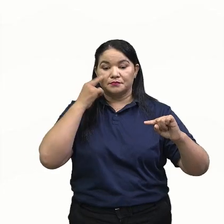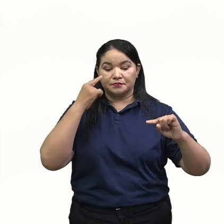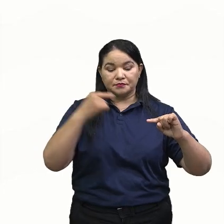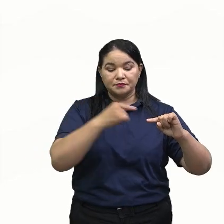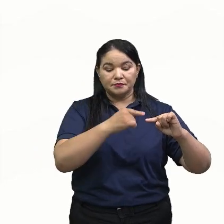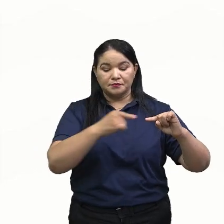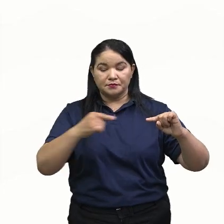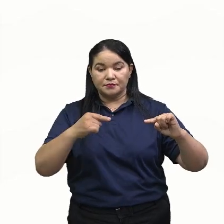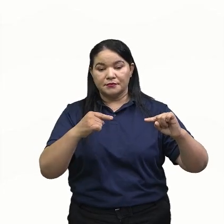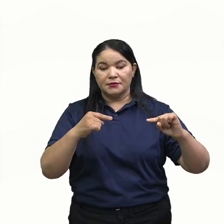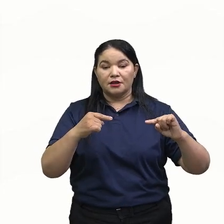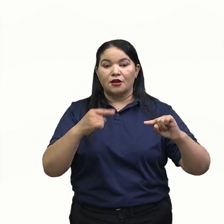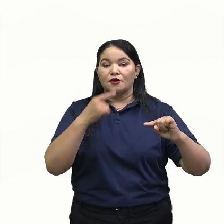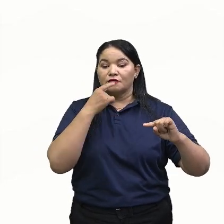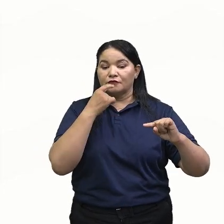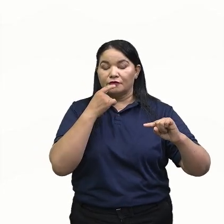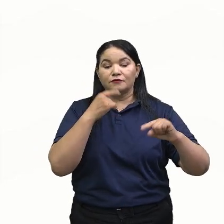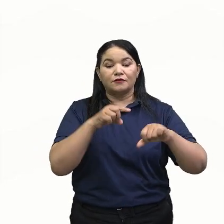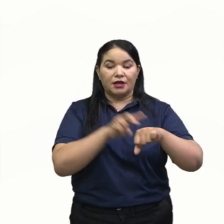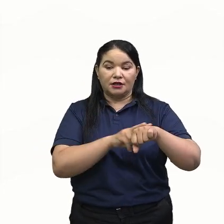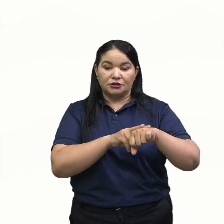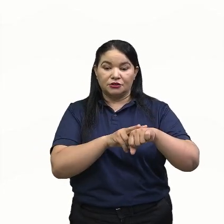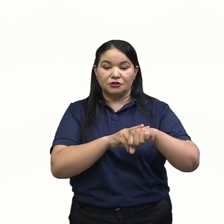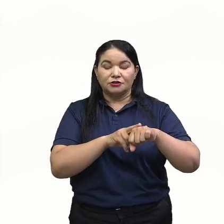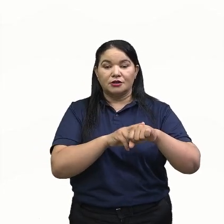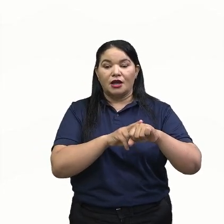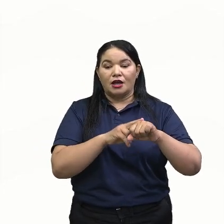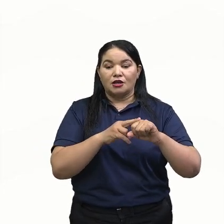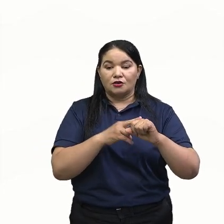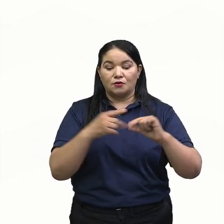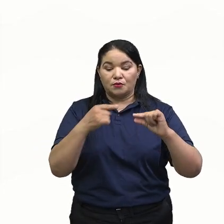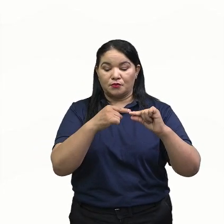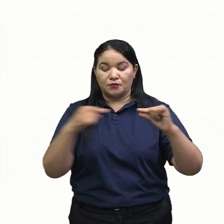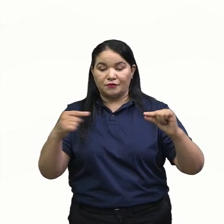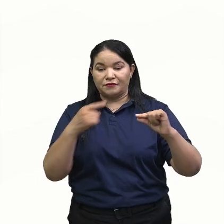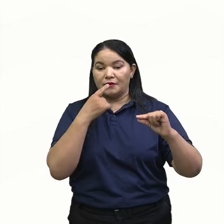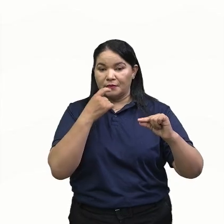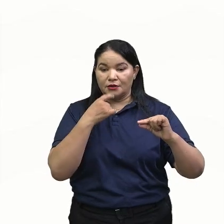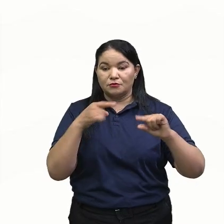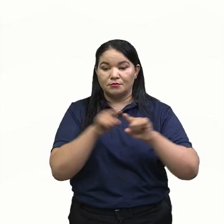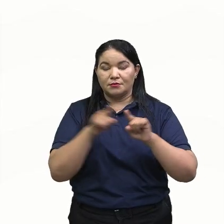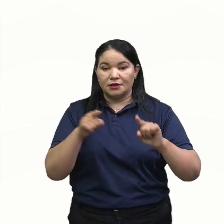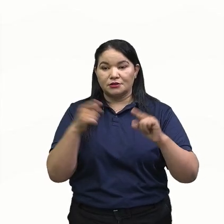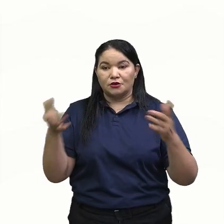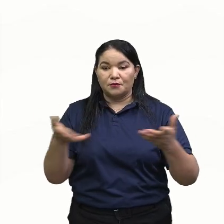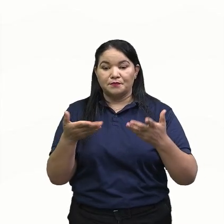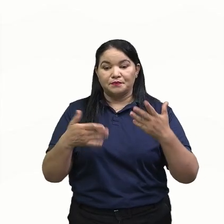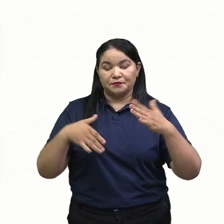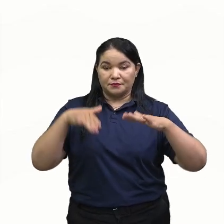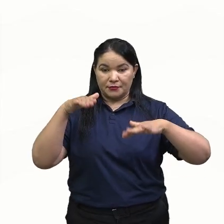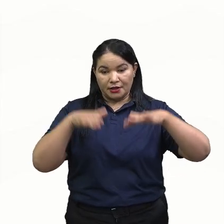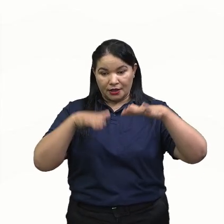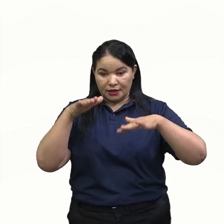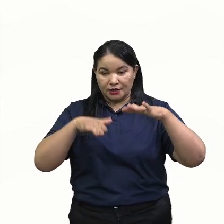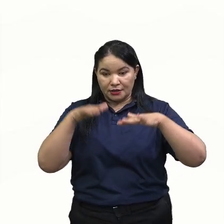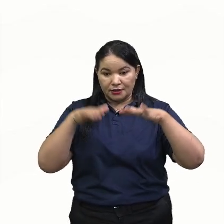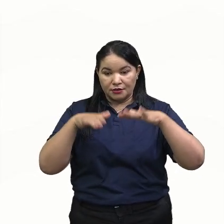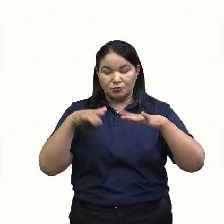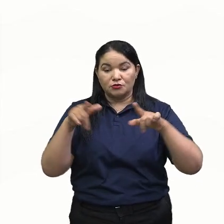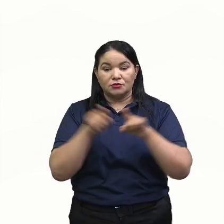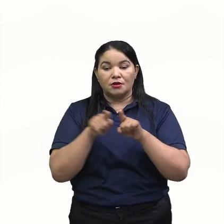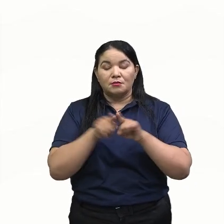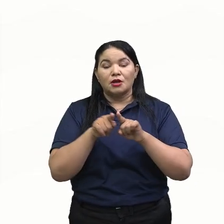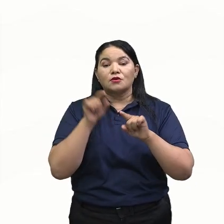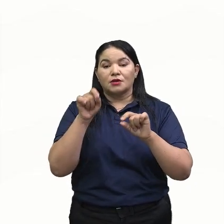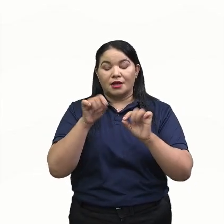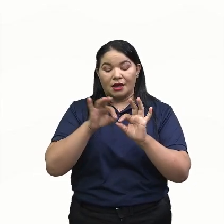que está, eu estou agora desenhando ela de vermelho, mas essa linha verde é o ponto de equilíbrio da onda, e aí a amplitude é a